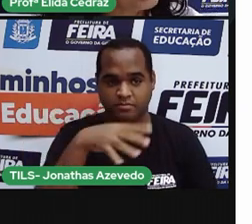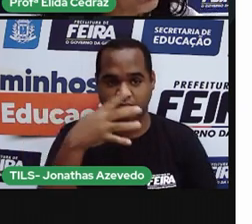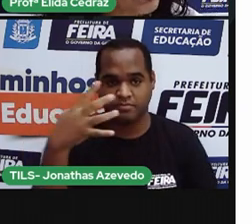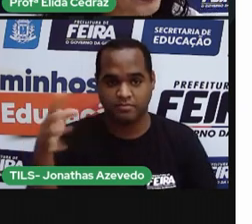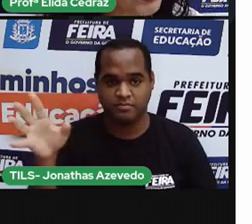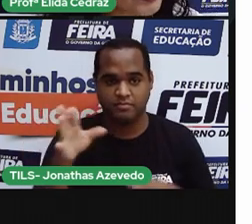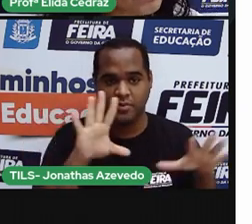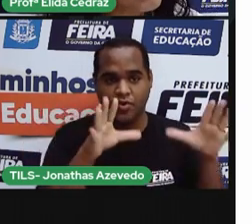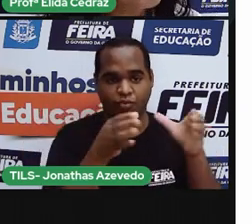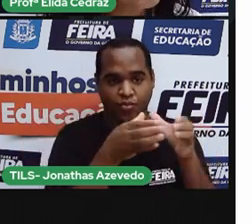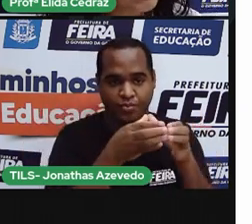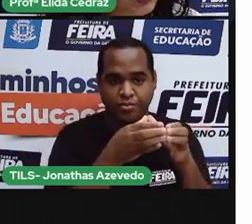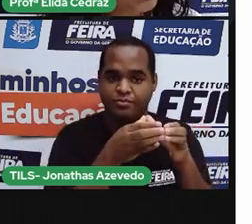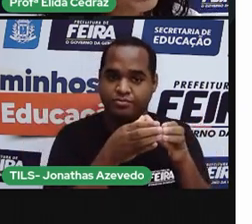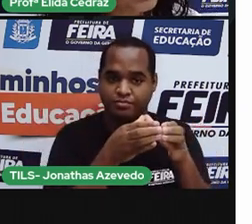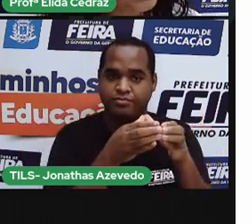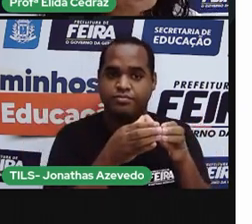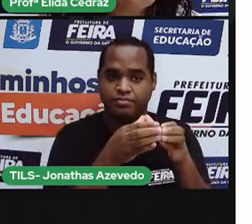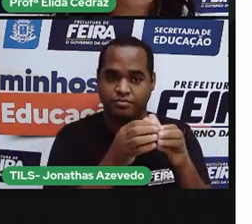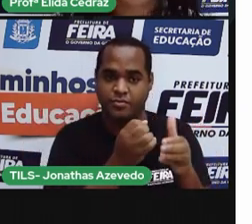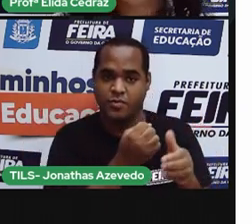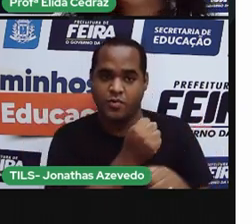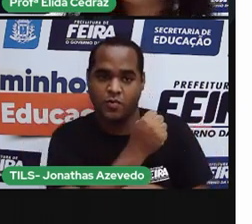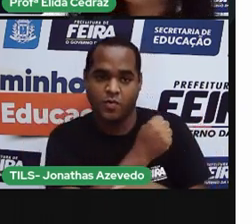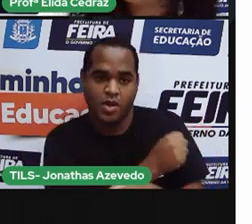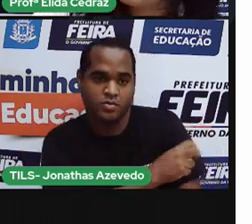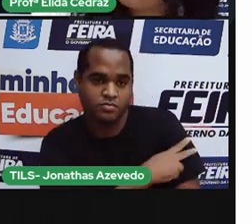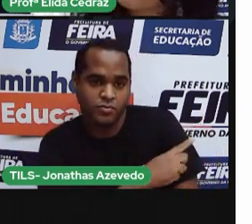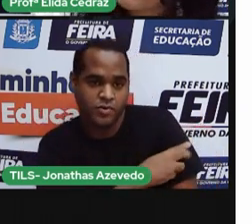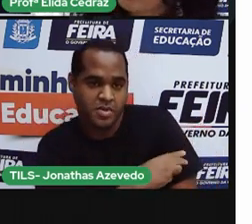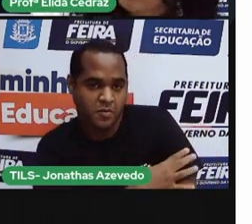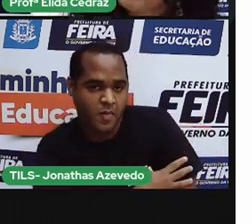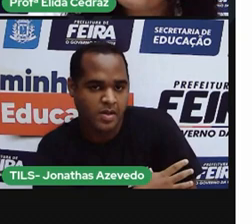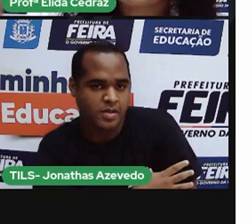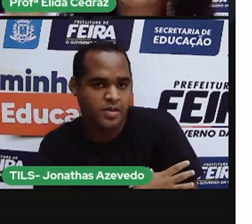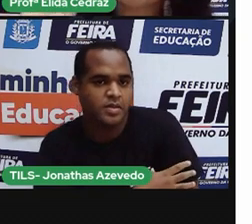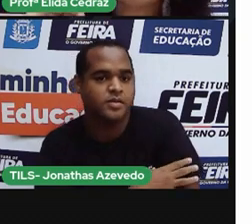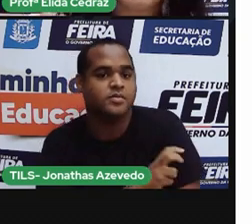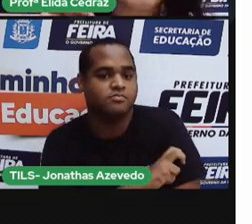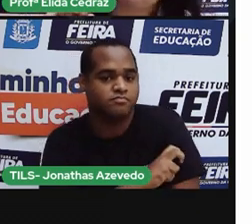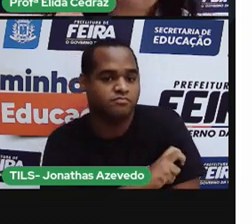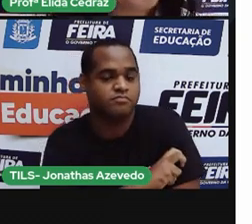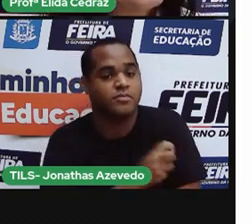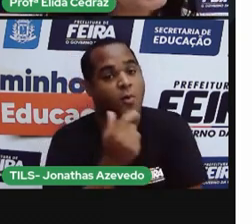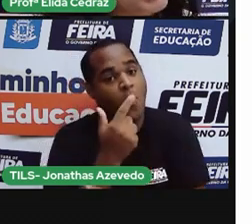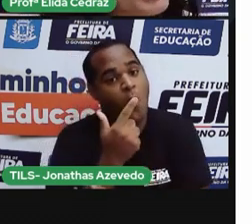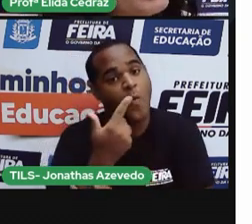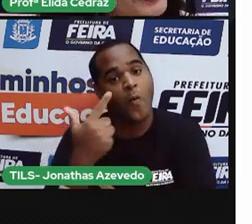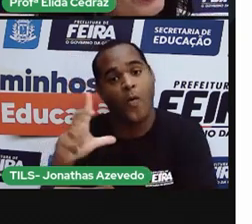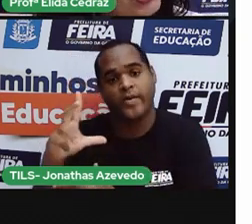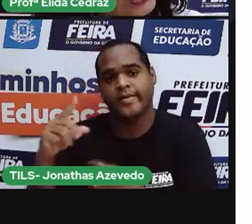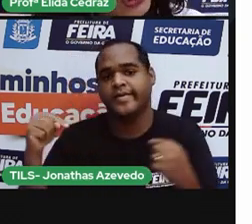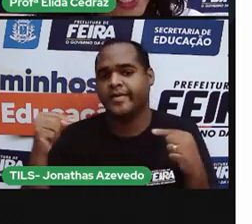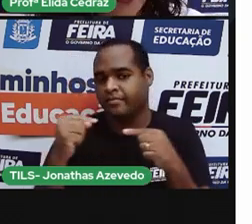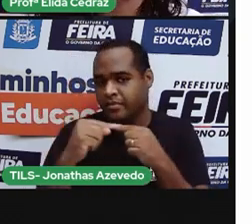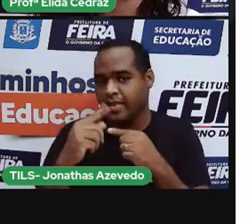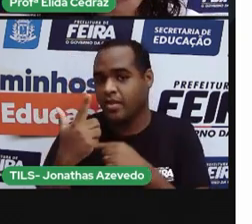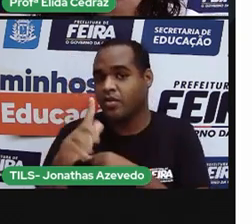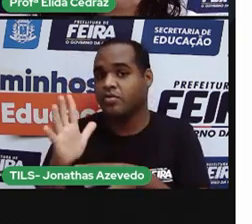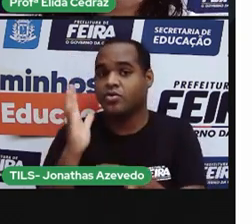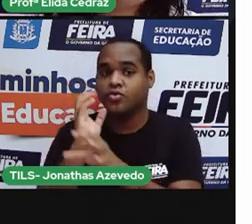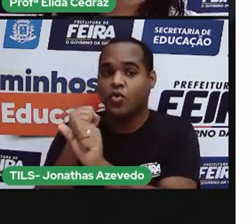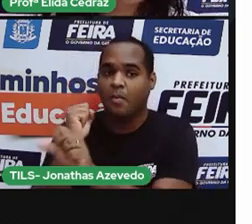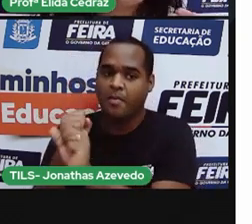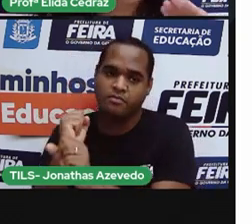as turmas e o ano. E na outra coluna nós temos a quantidade de